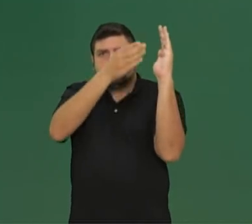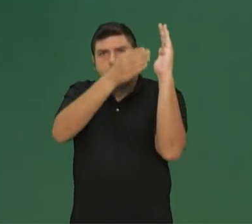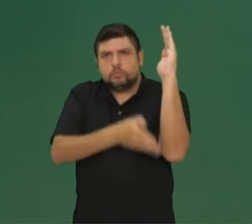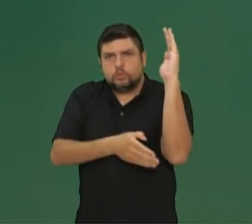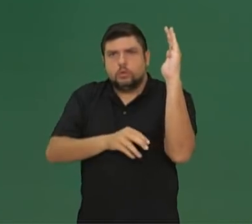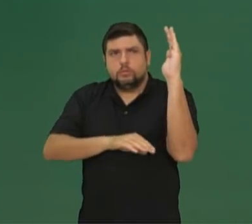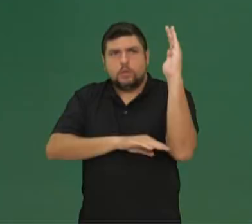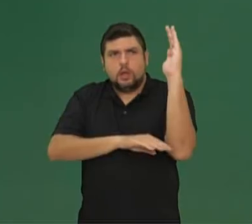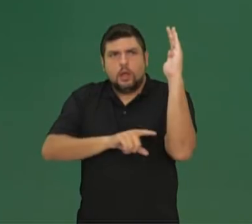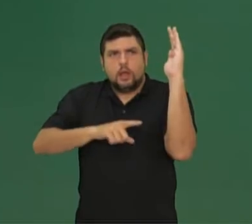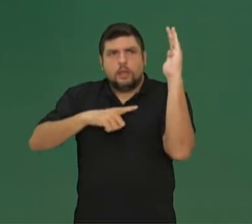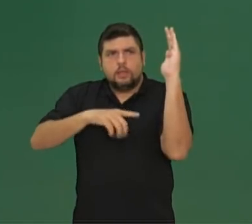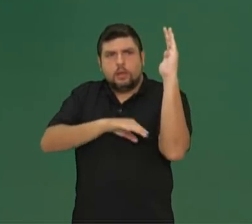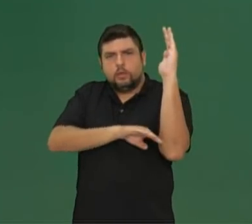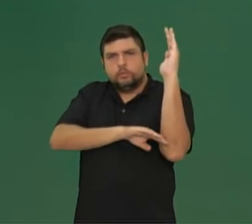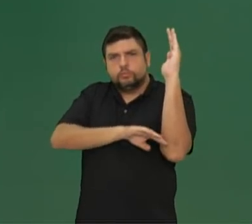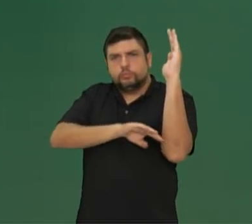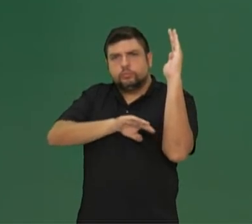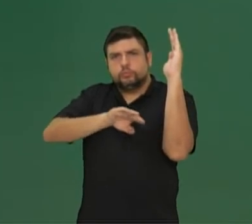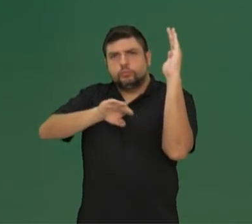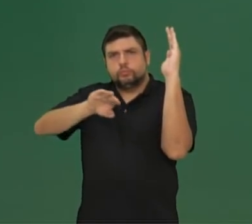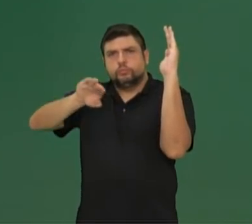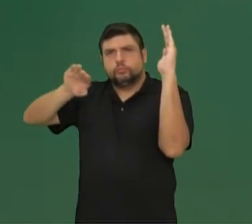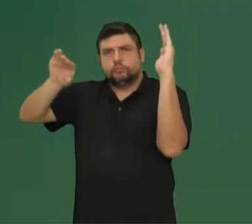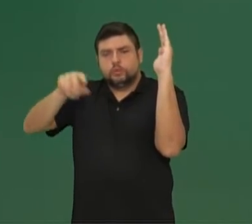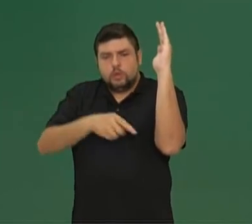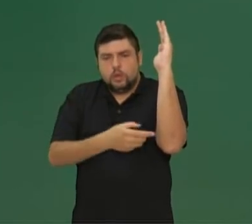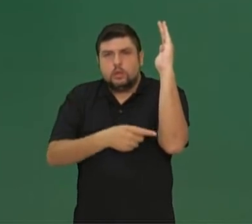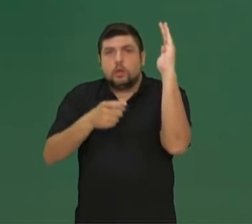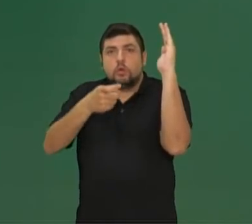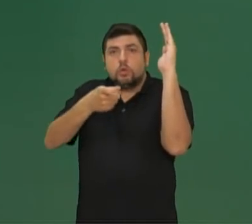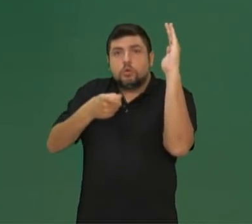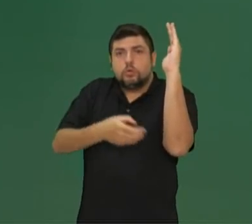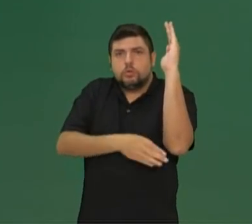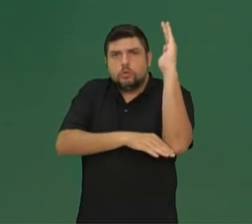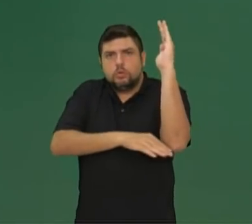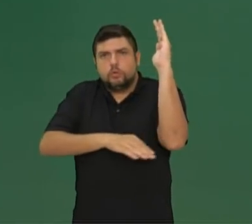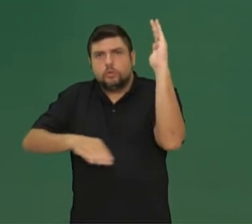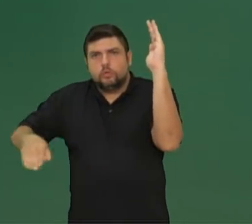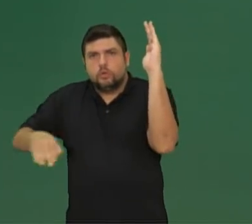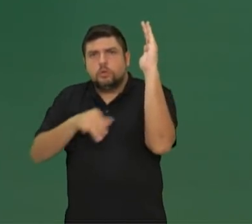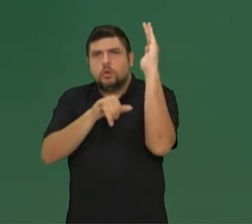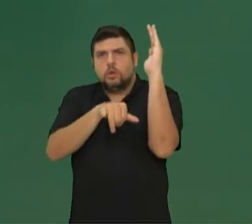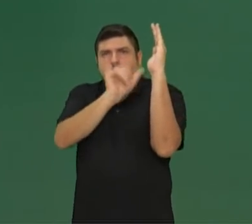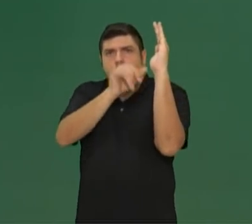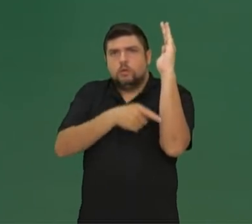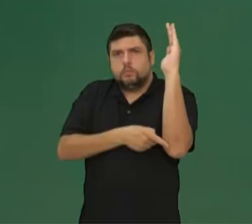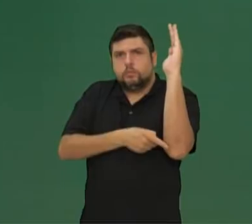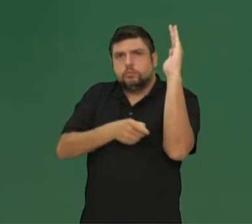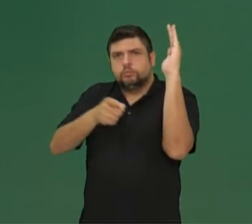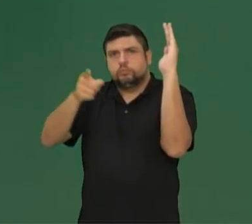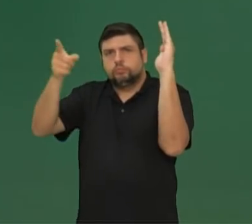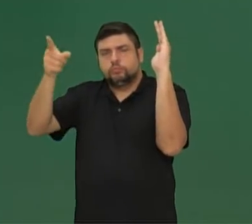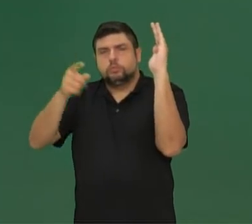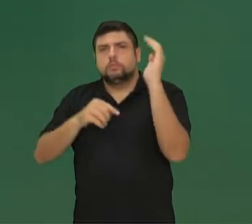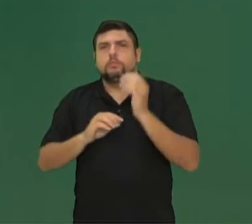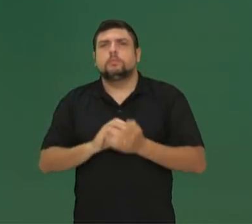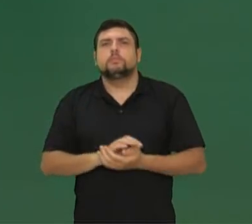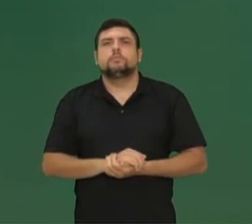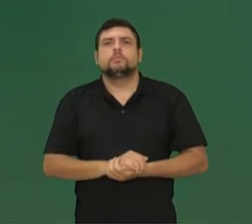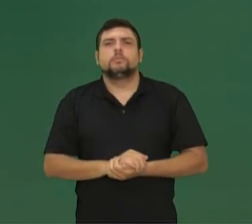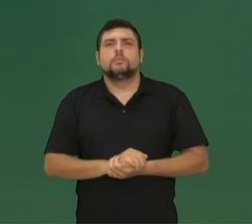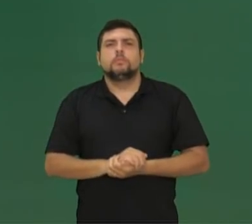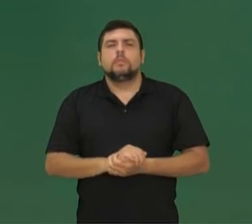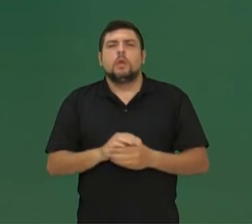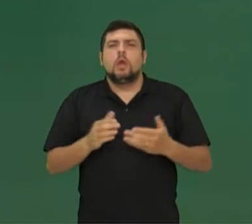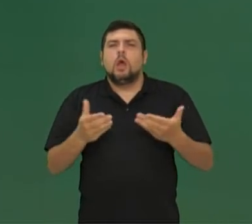pouco tortinha, ela é oblíqua em relação, né, ao eixo x e em relação ao eixo y, certo? Mas e agora? E os